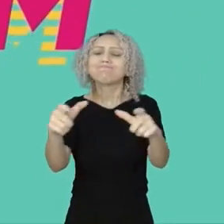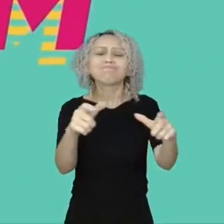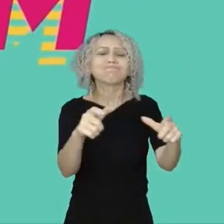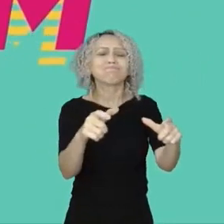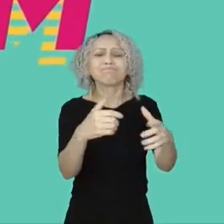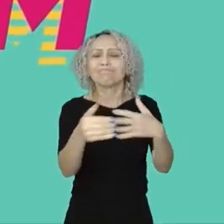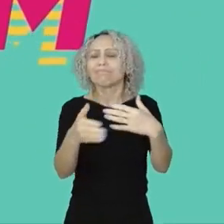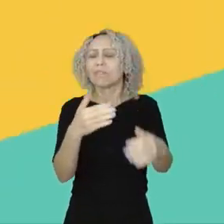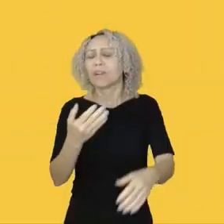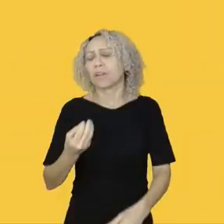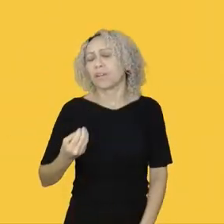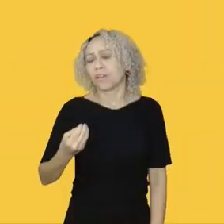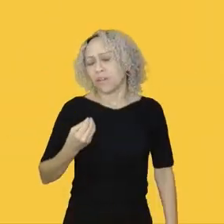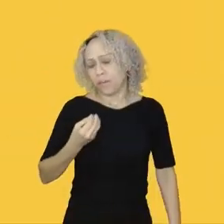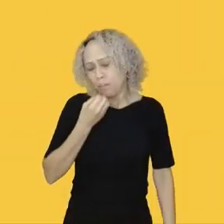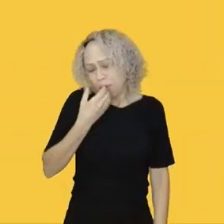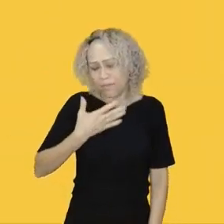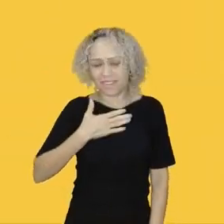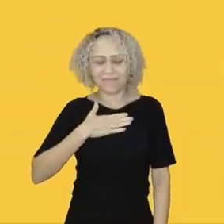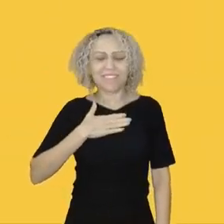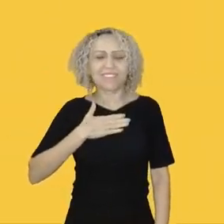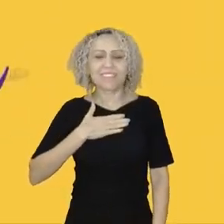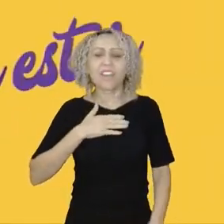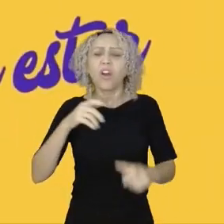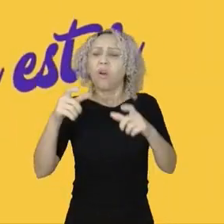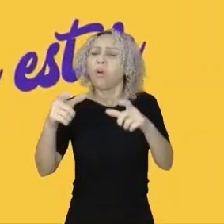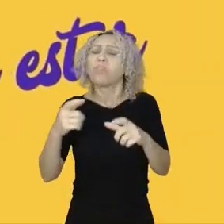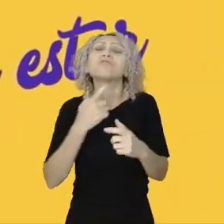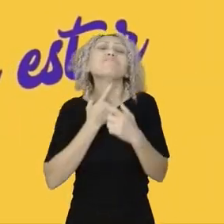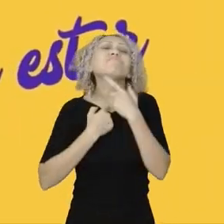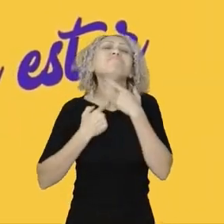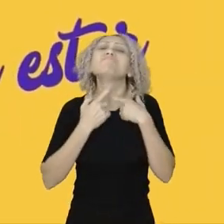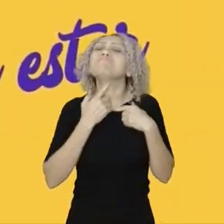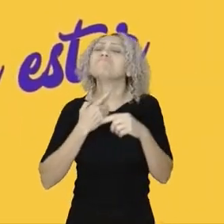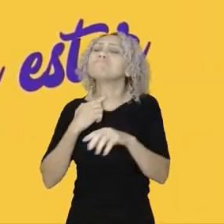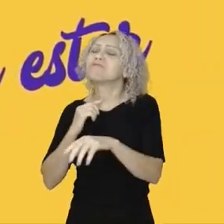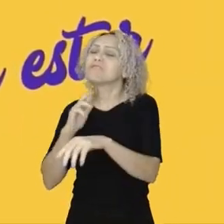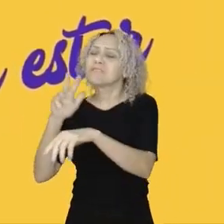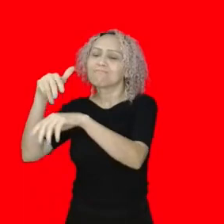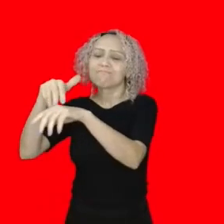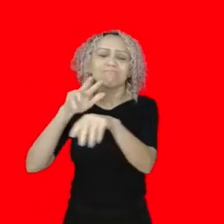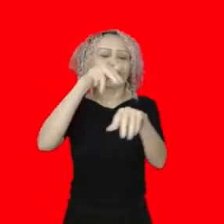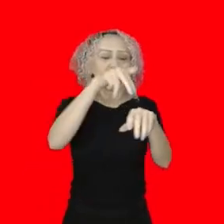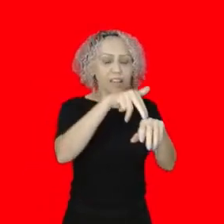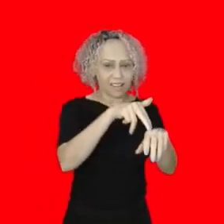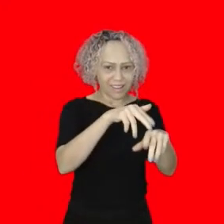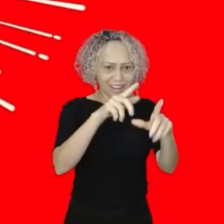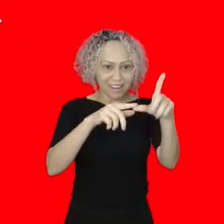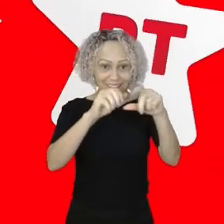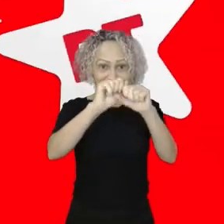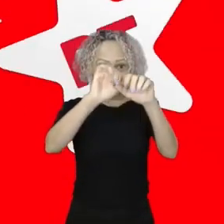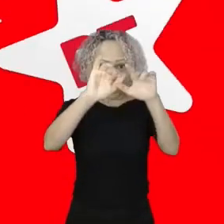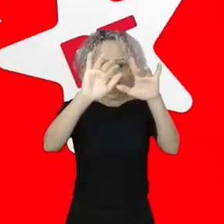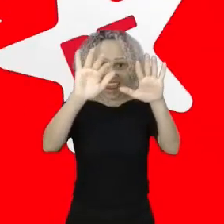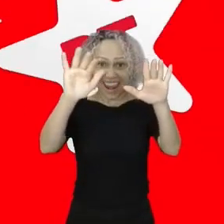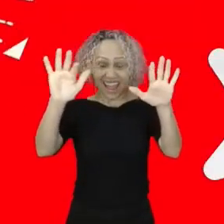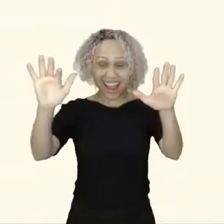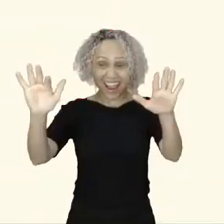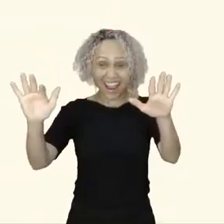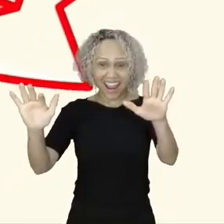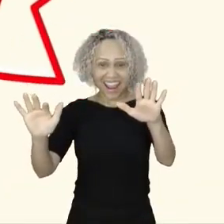que é bom pra mim é onde eu quiser estar. A estrela ainda